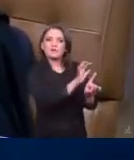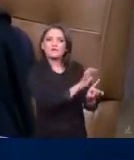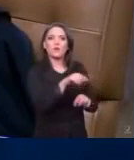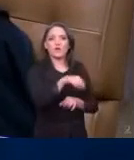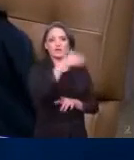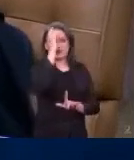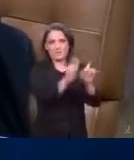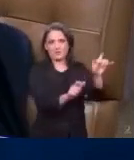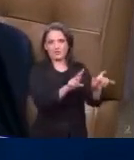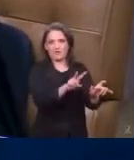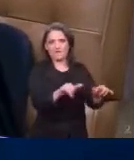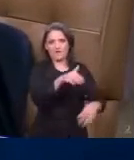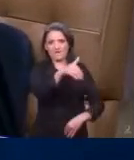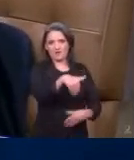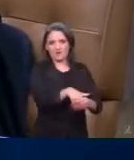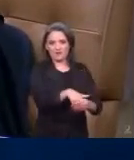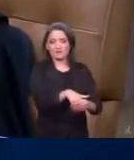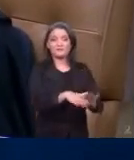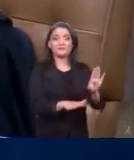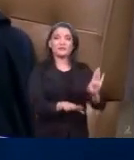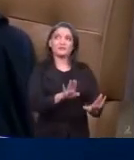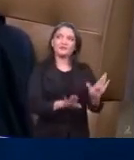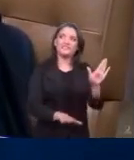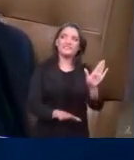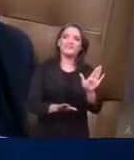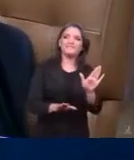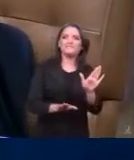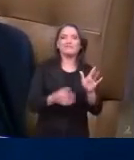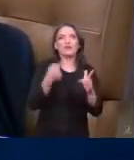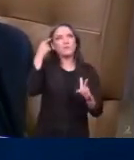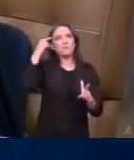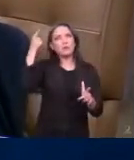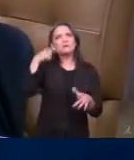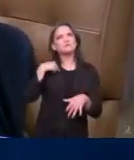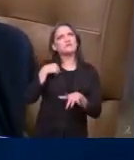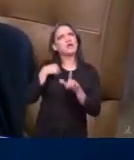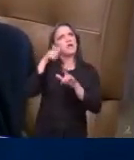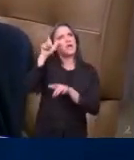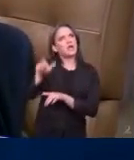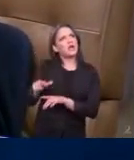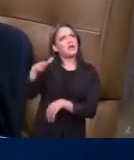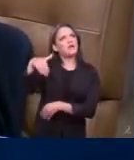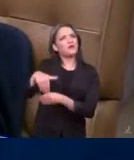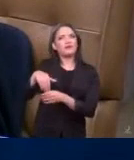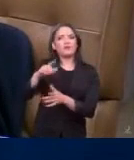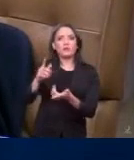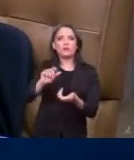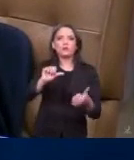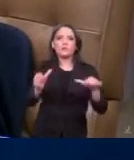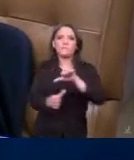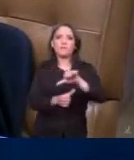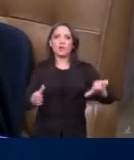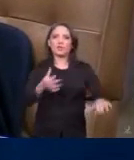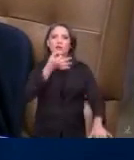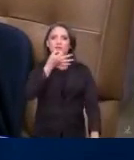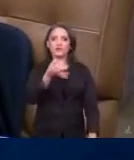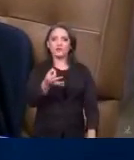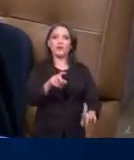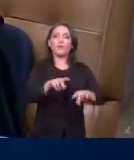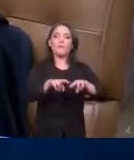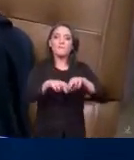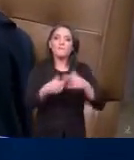Isso não existe na Constituição Federal. As Forças Armadas elas servem ao país e não servem ao